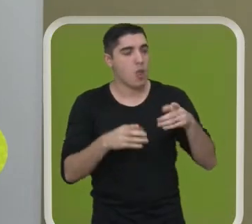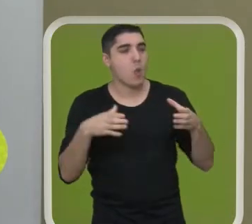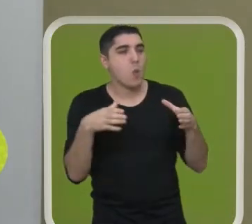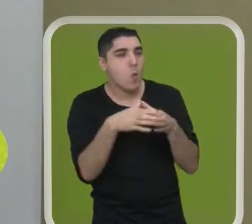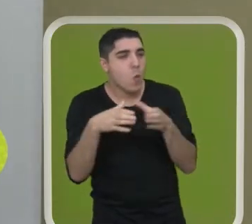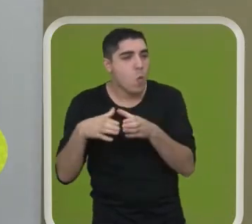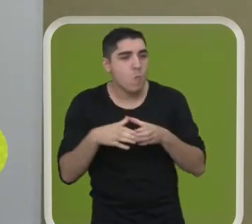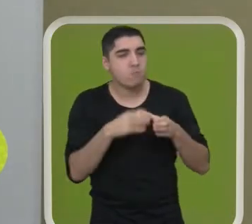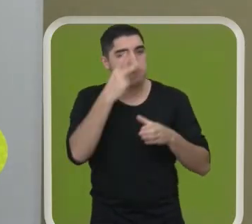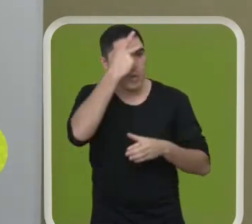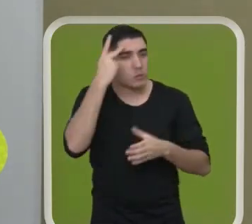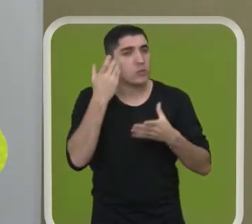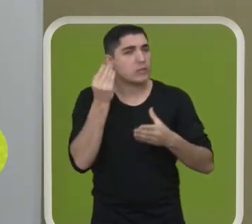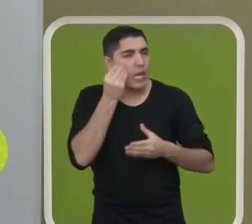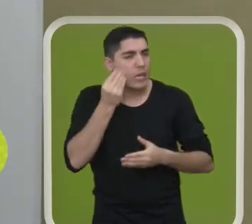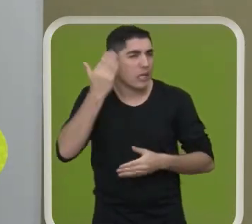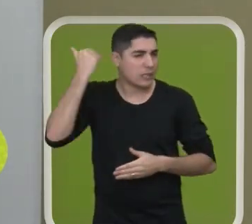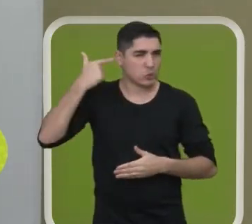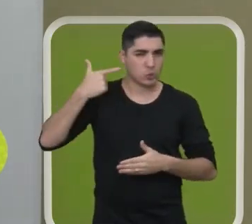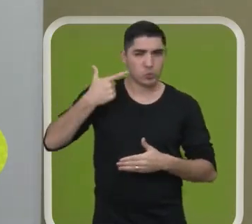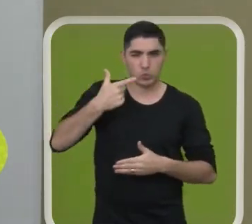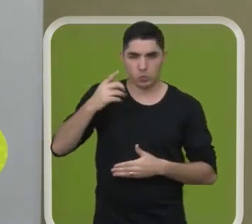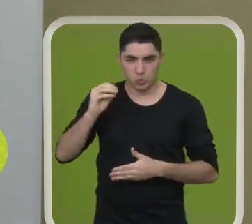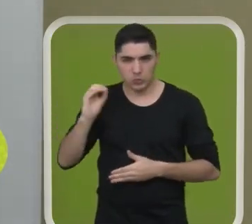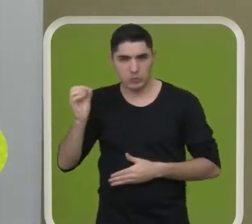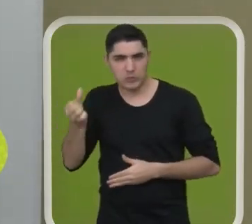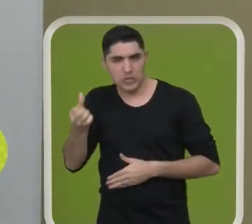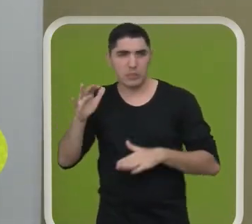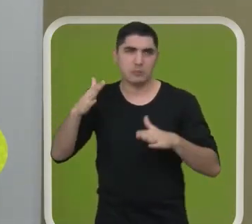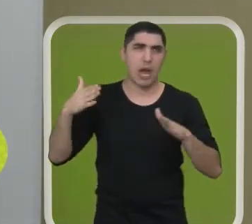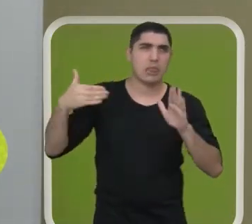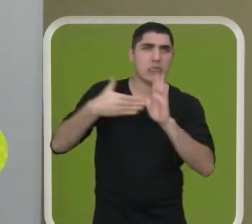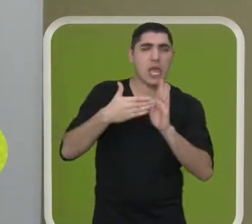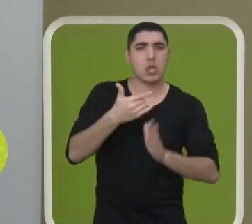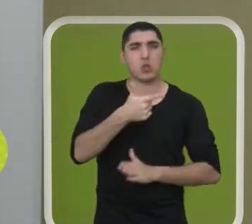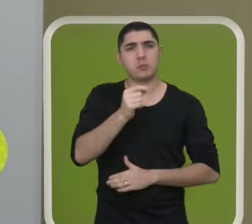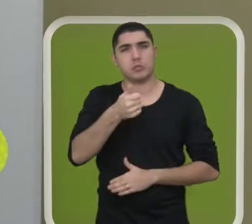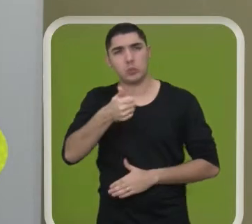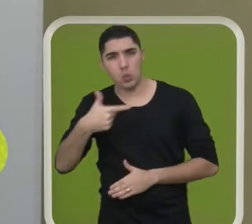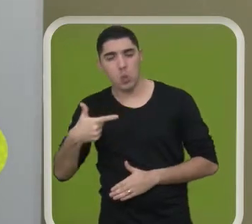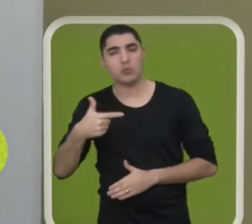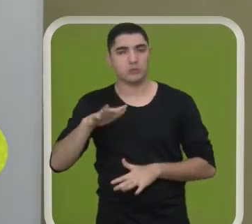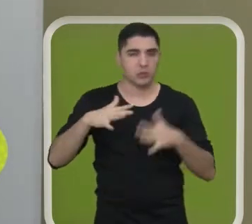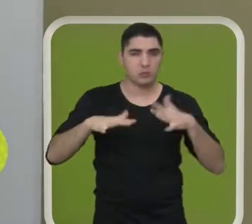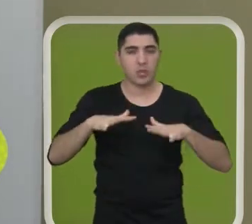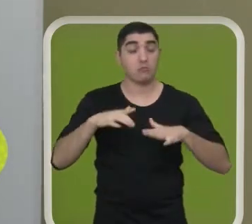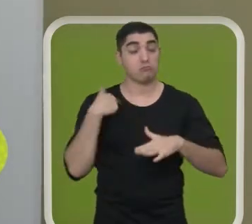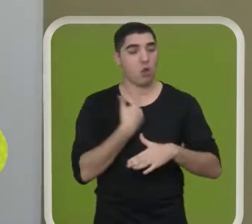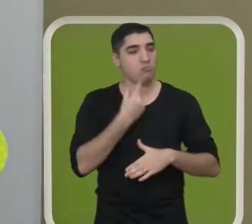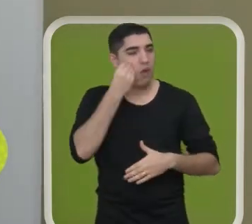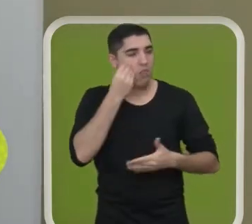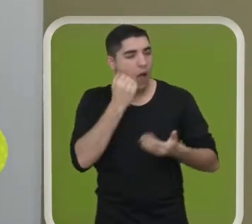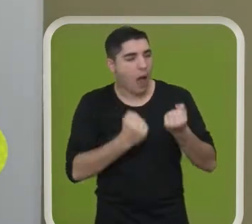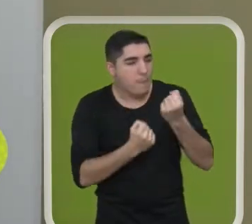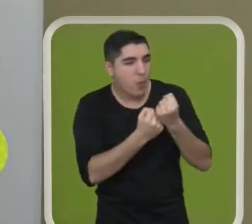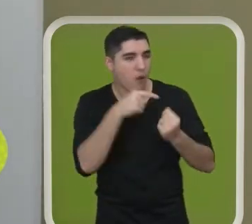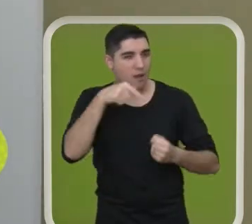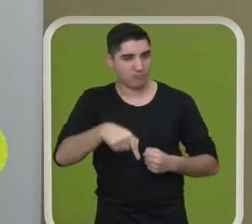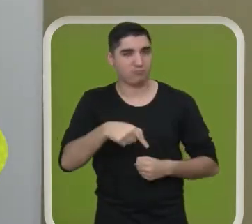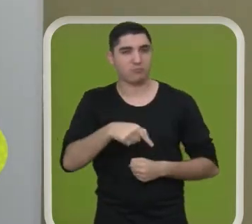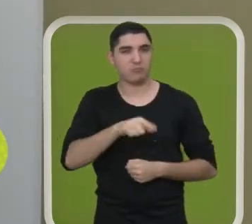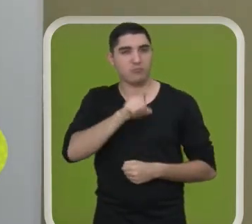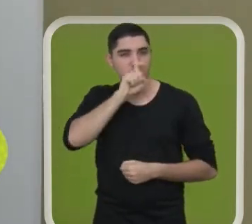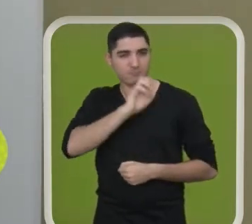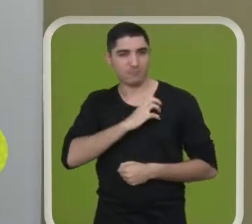ajudar o São José lá 2006 até 2012, creio eu, e fizemos a reorganização